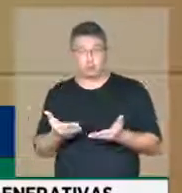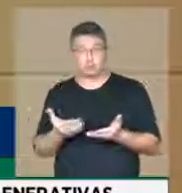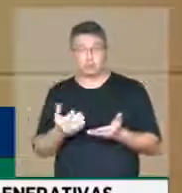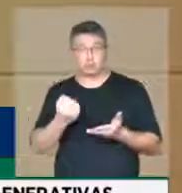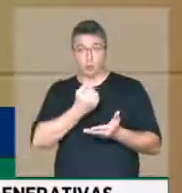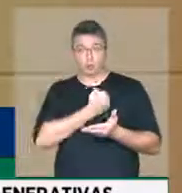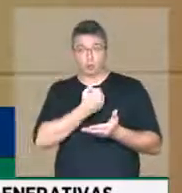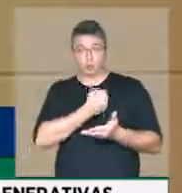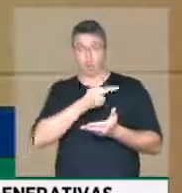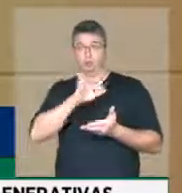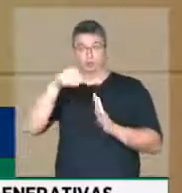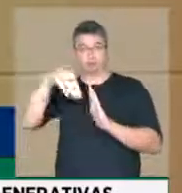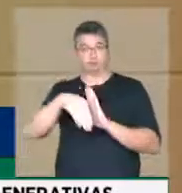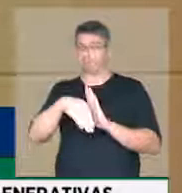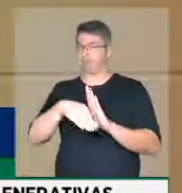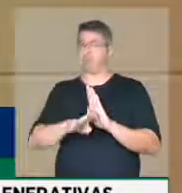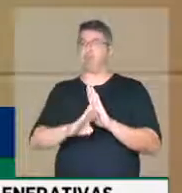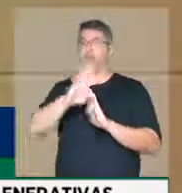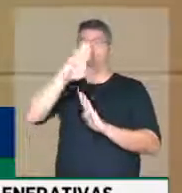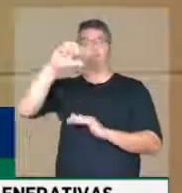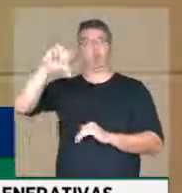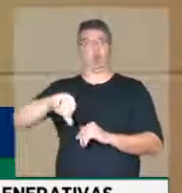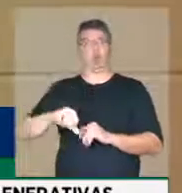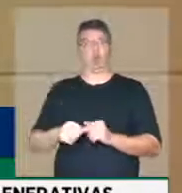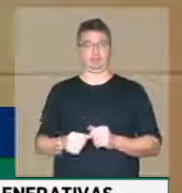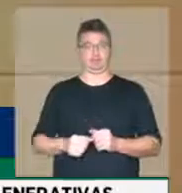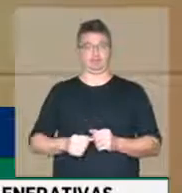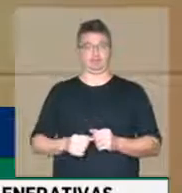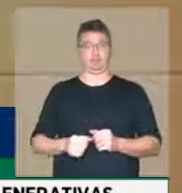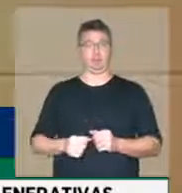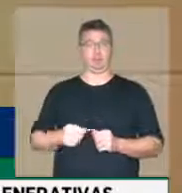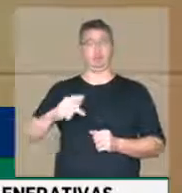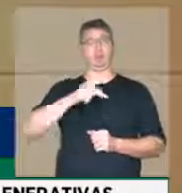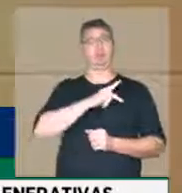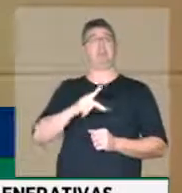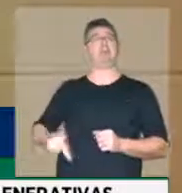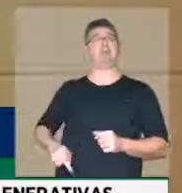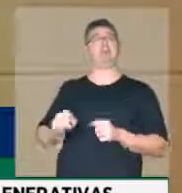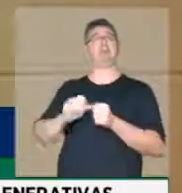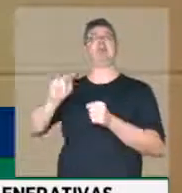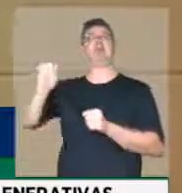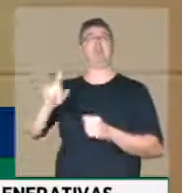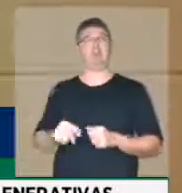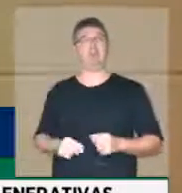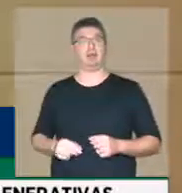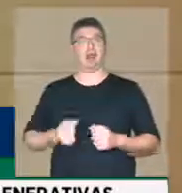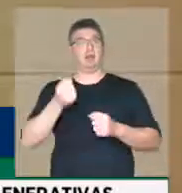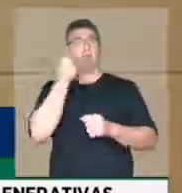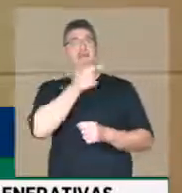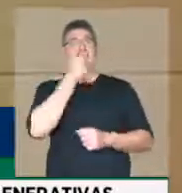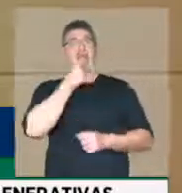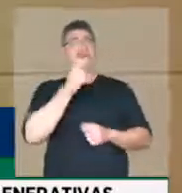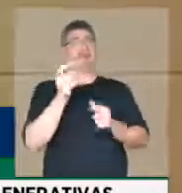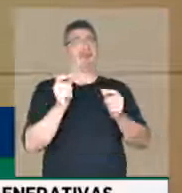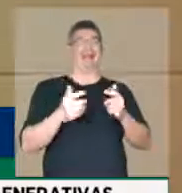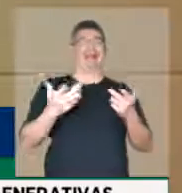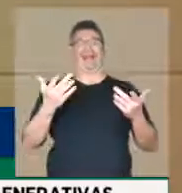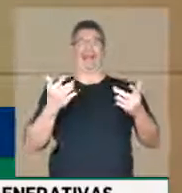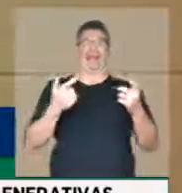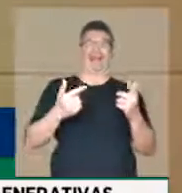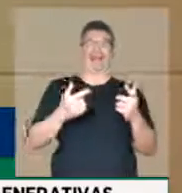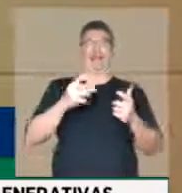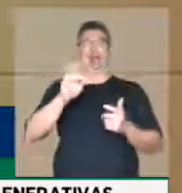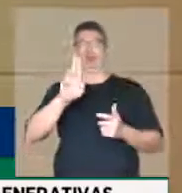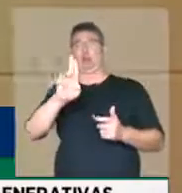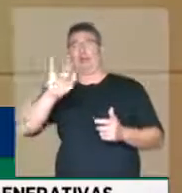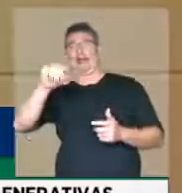esses números vão piorar. E o presidente, diante disso, faz o quê? Faz piada. Piada com